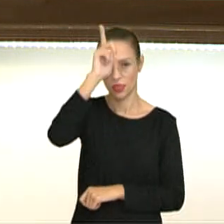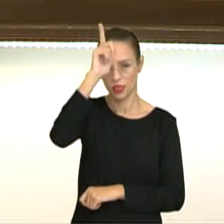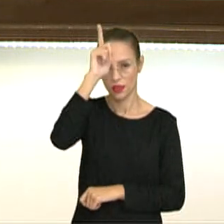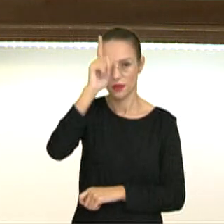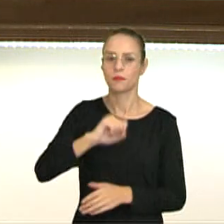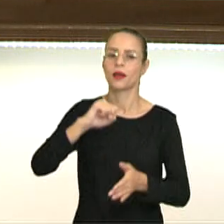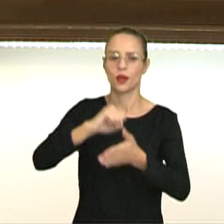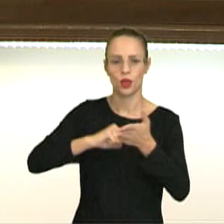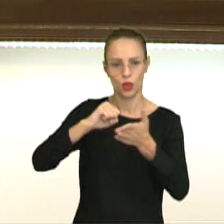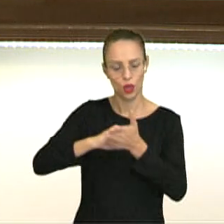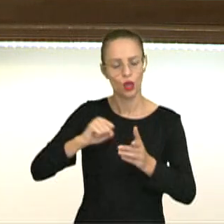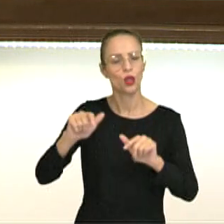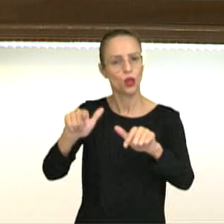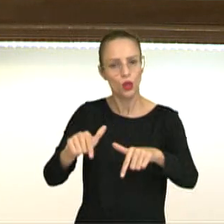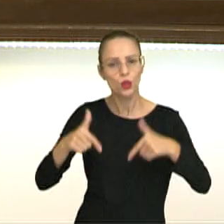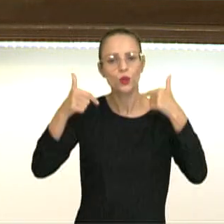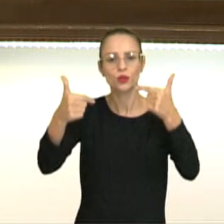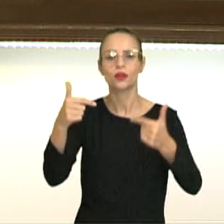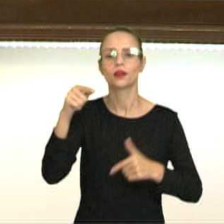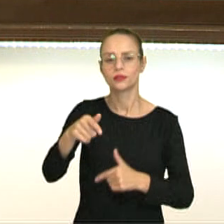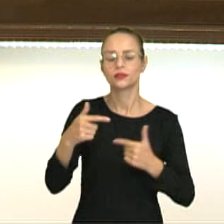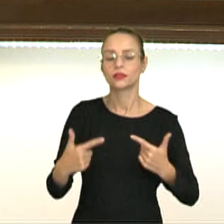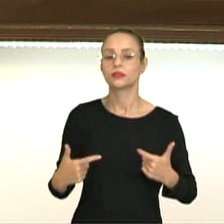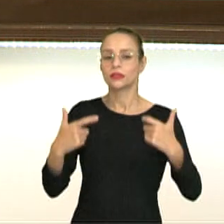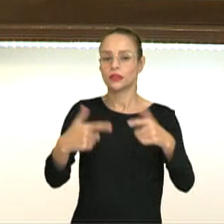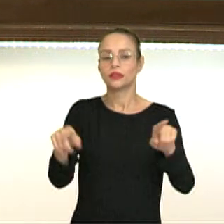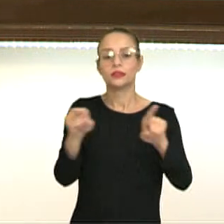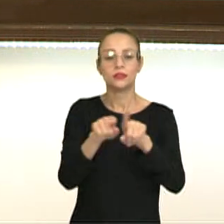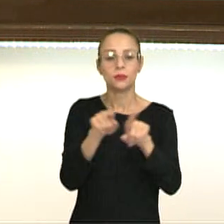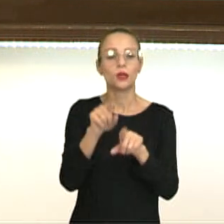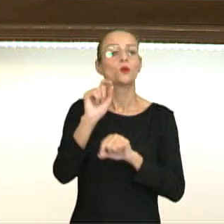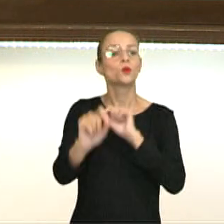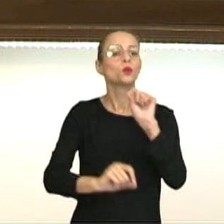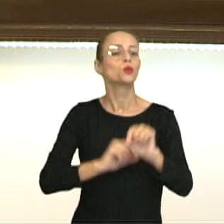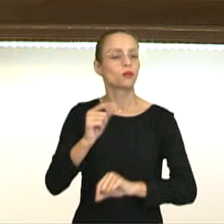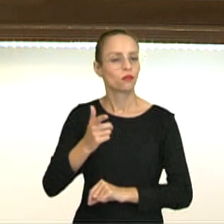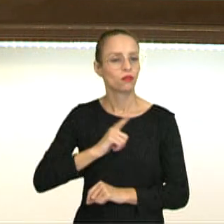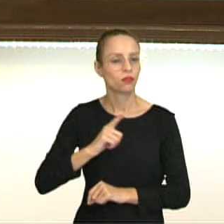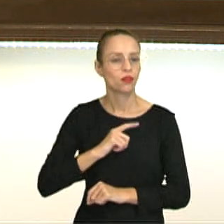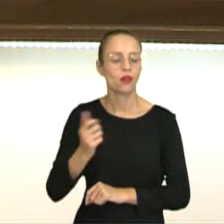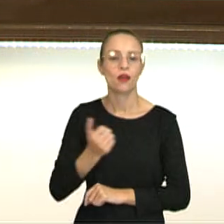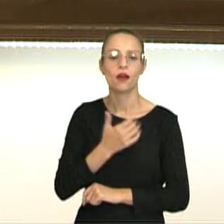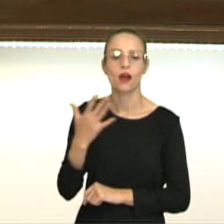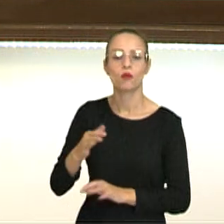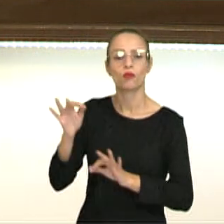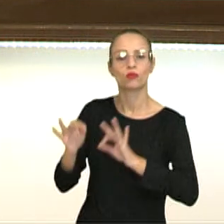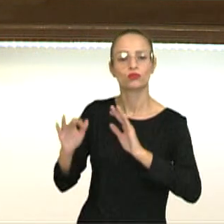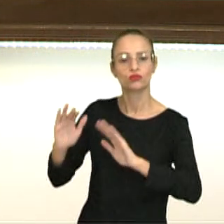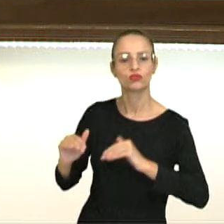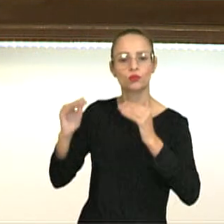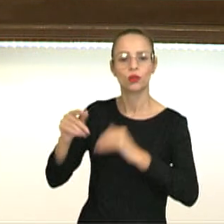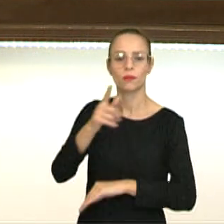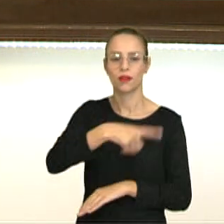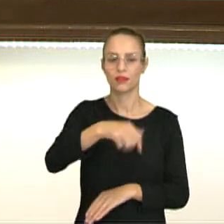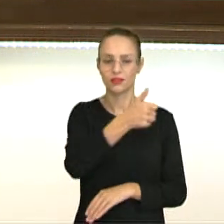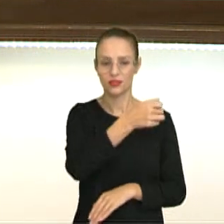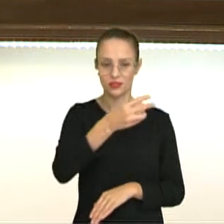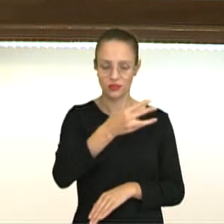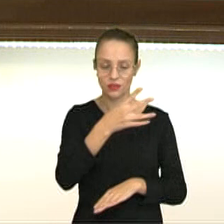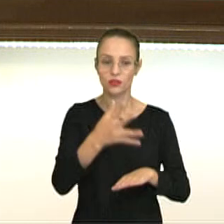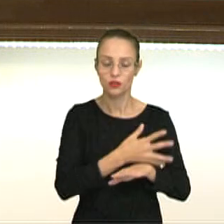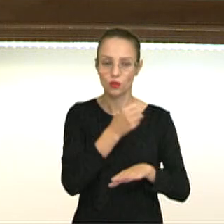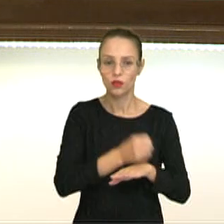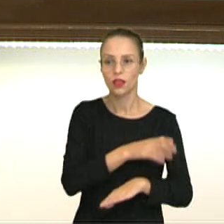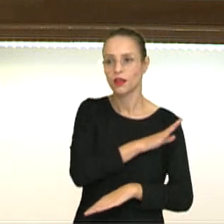vão lutar nessa guerra, né? E a gente vai ter também alguns diplomatas dessas 13 colônias que vão até